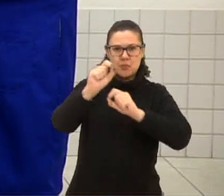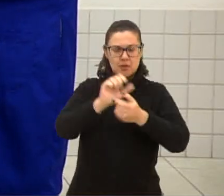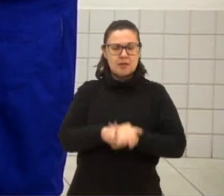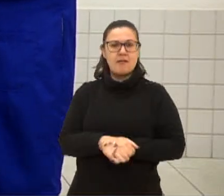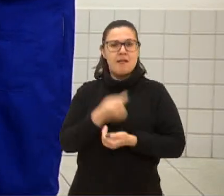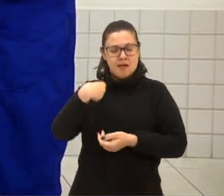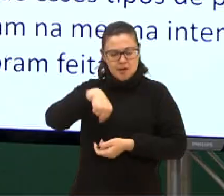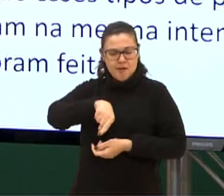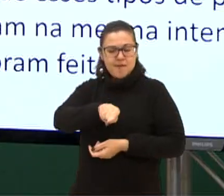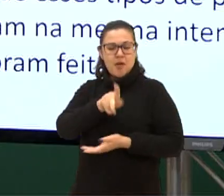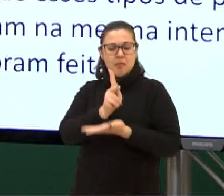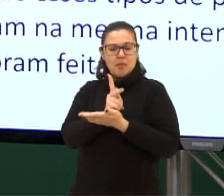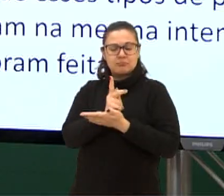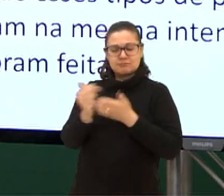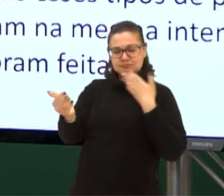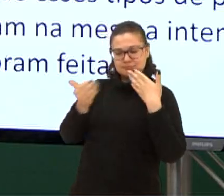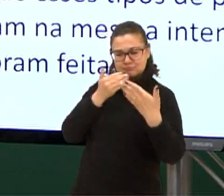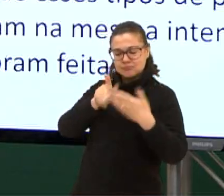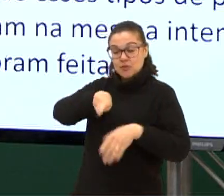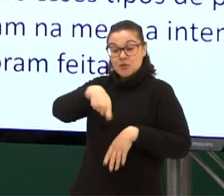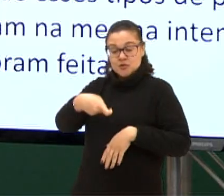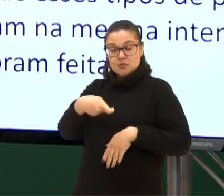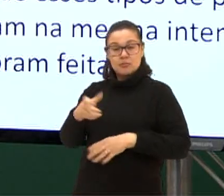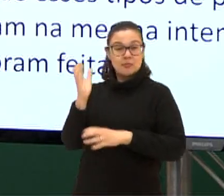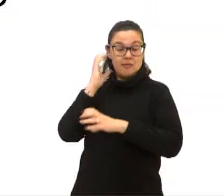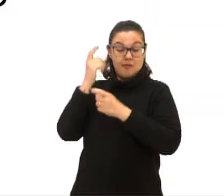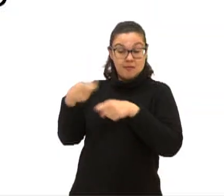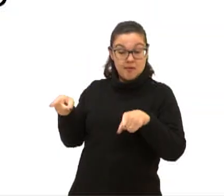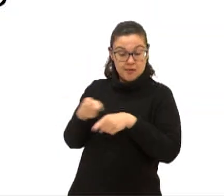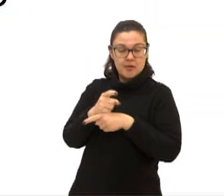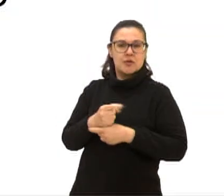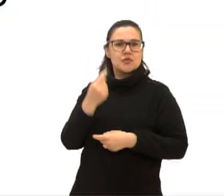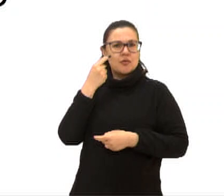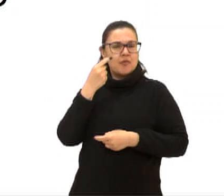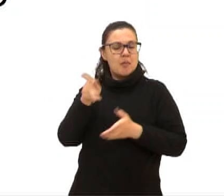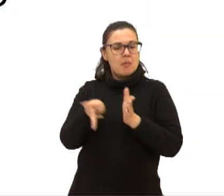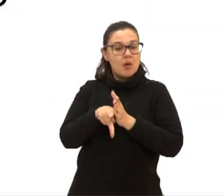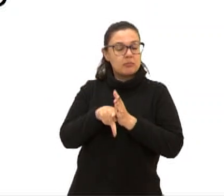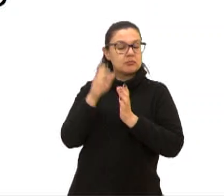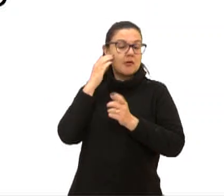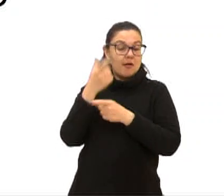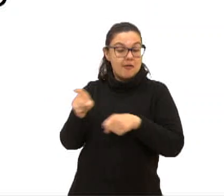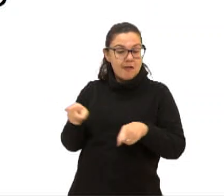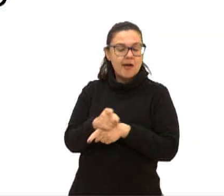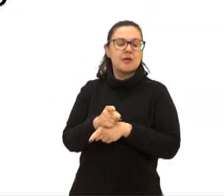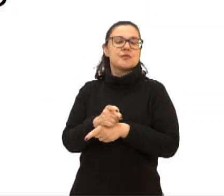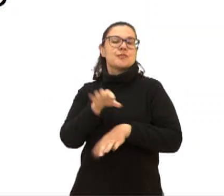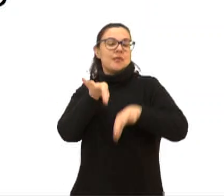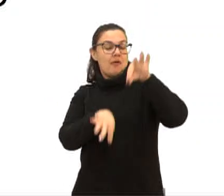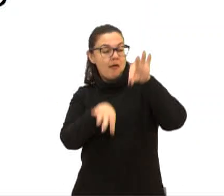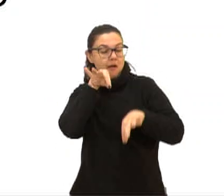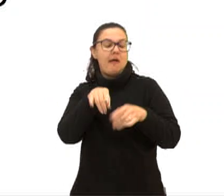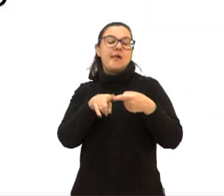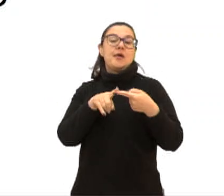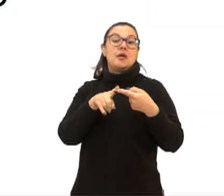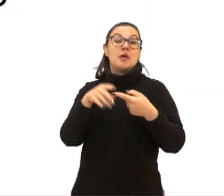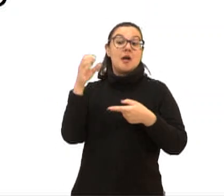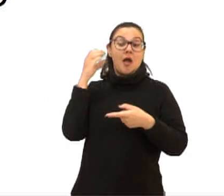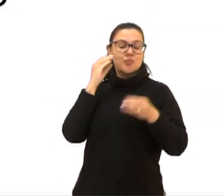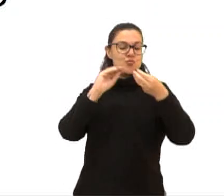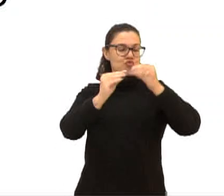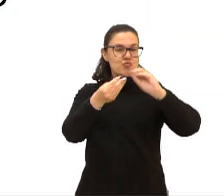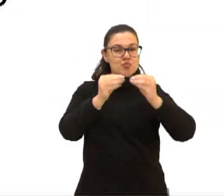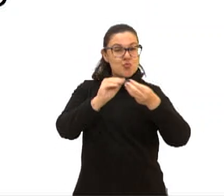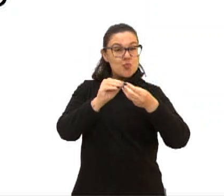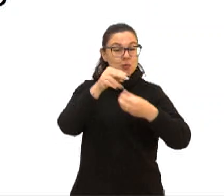vamos continuar com o nosso papo sobre rádio. Nós vamos ver um tipo de programa de rádio, como, por exemplo, radioteatro.